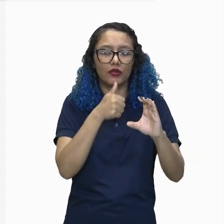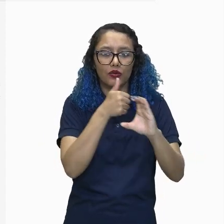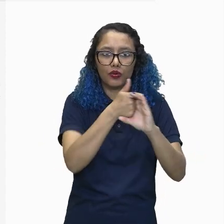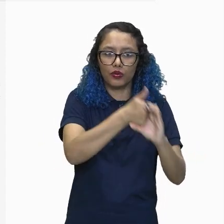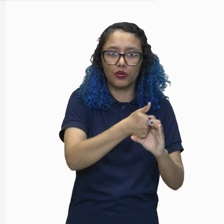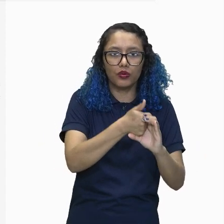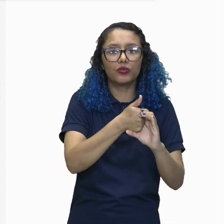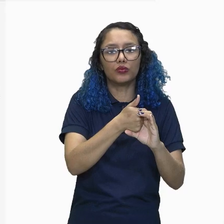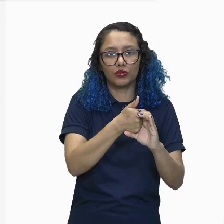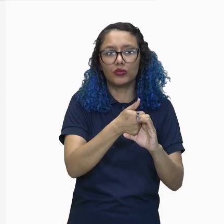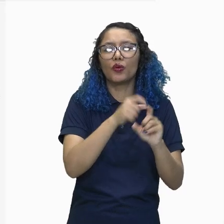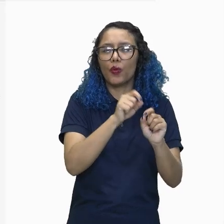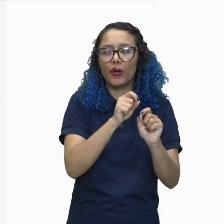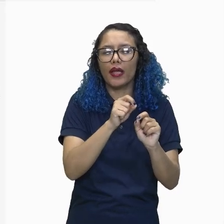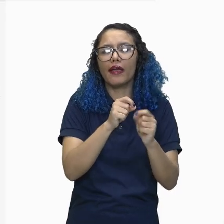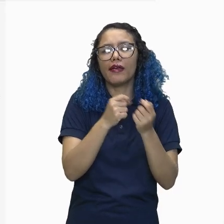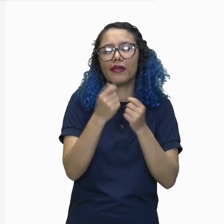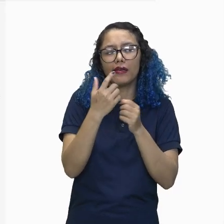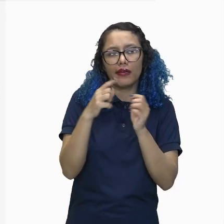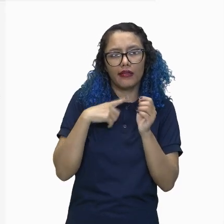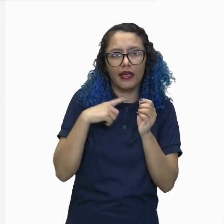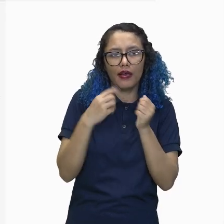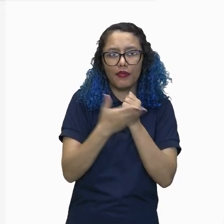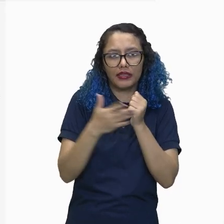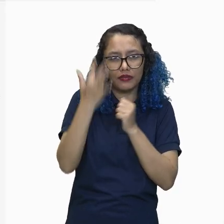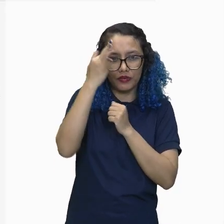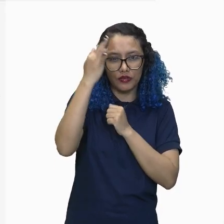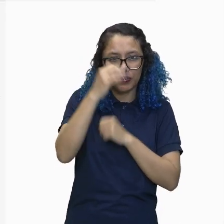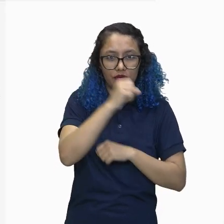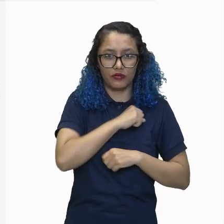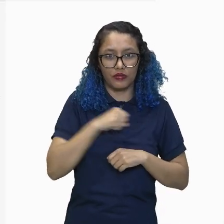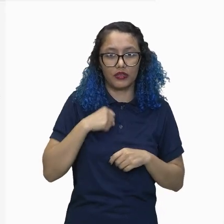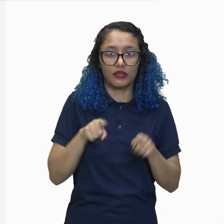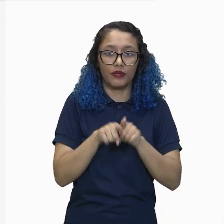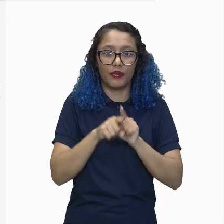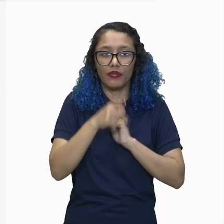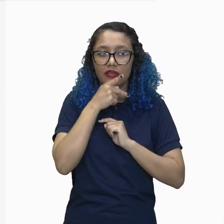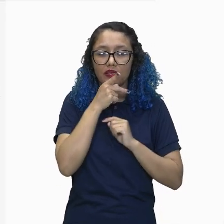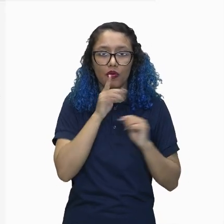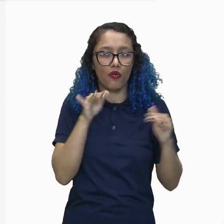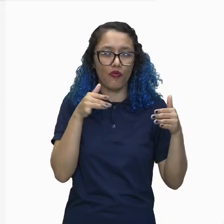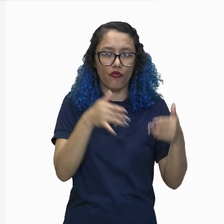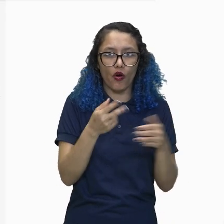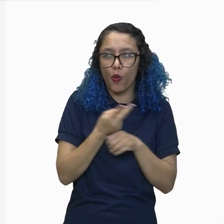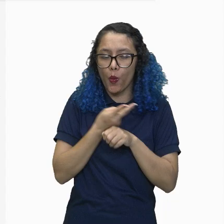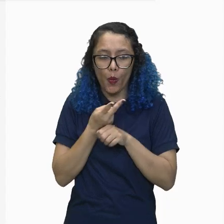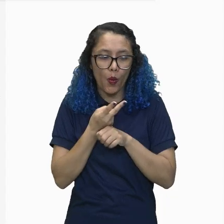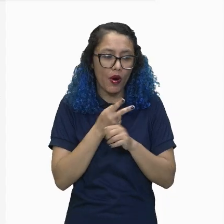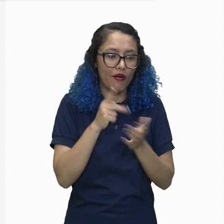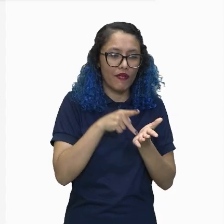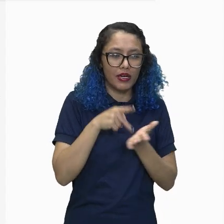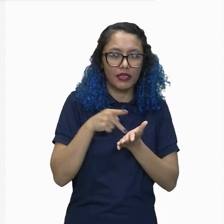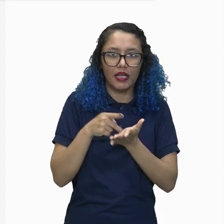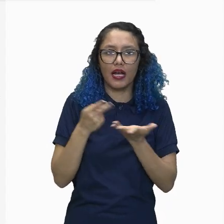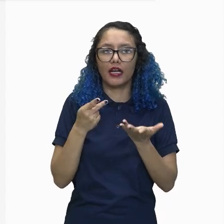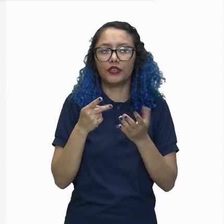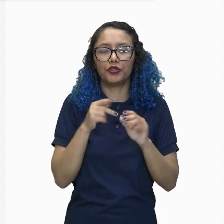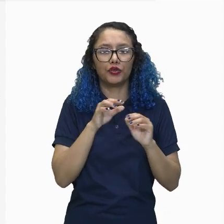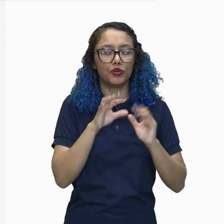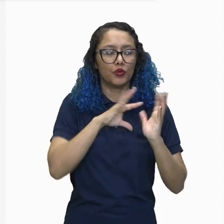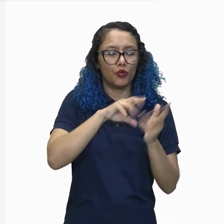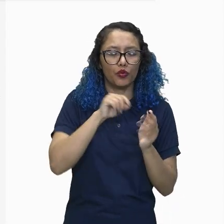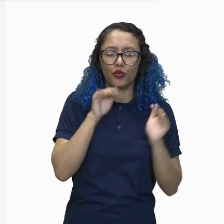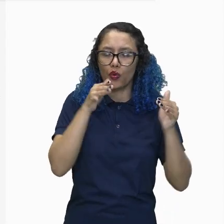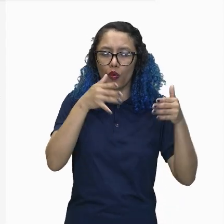de Sócrates, Platão, na busca dessa verdade aí. Então, esse mundo mais idealista,